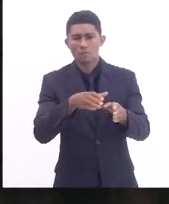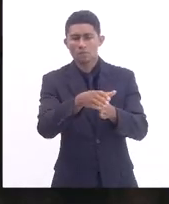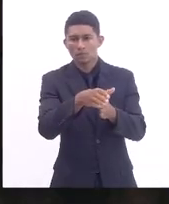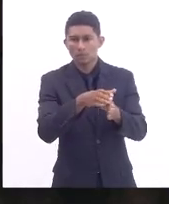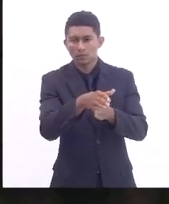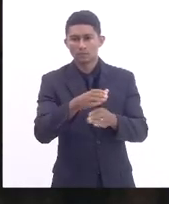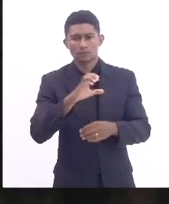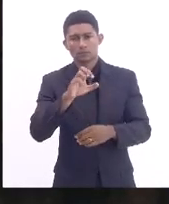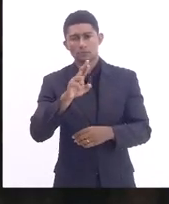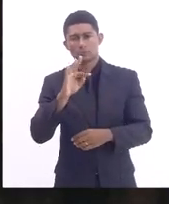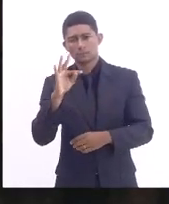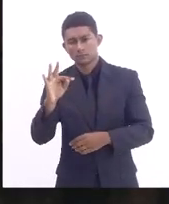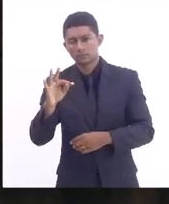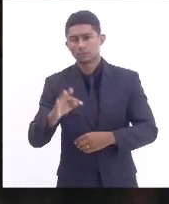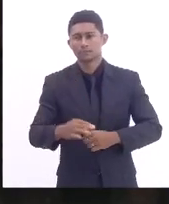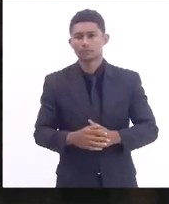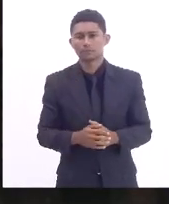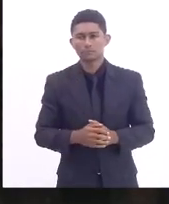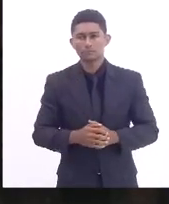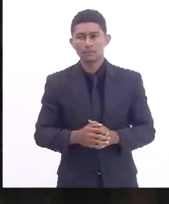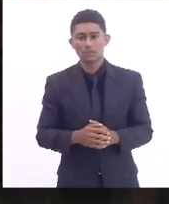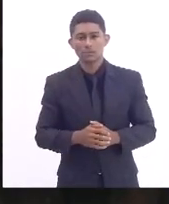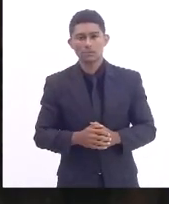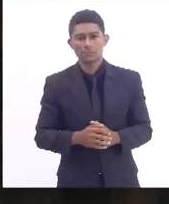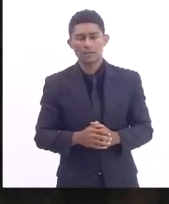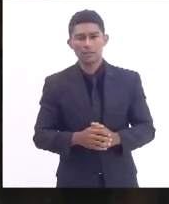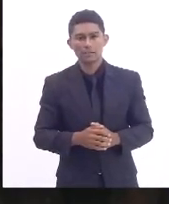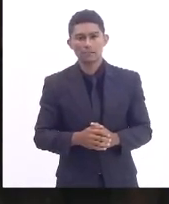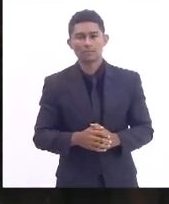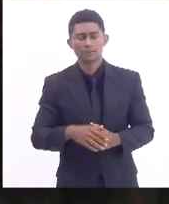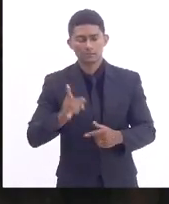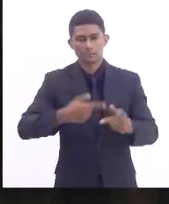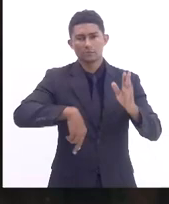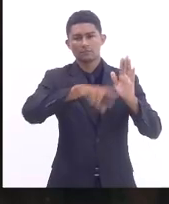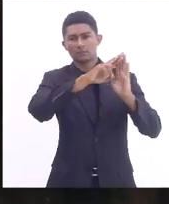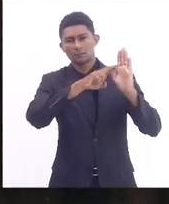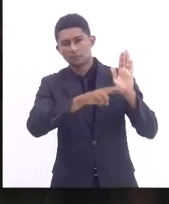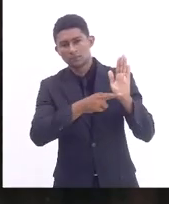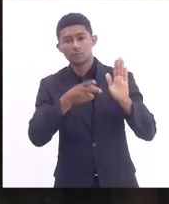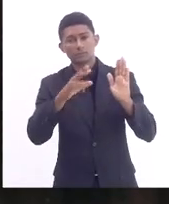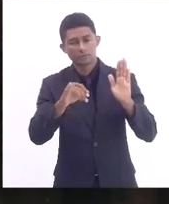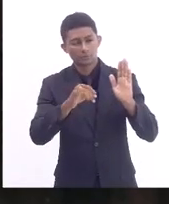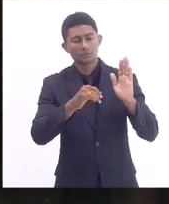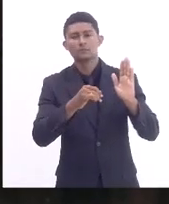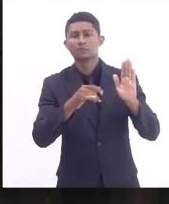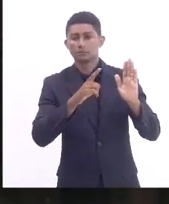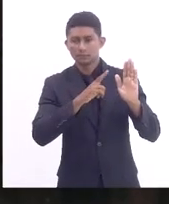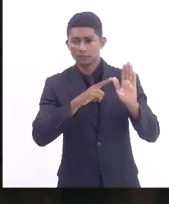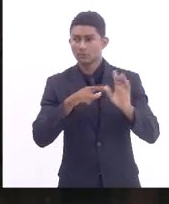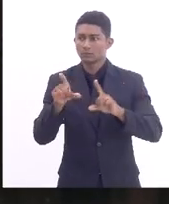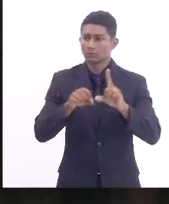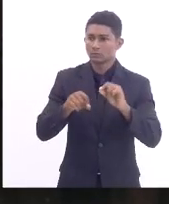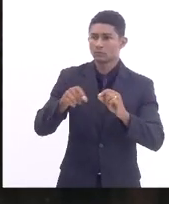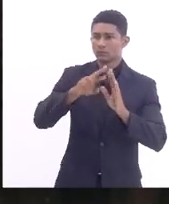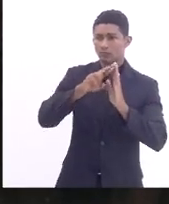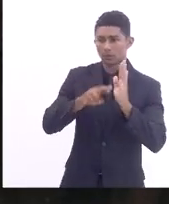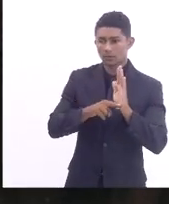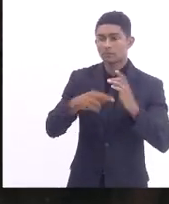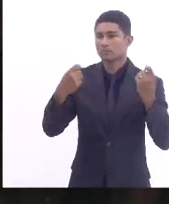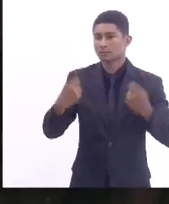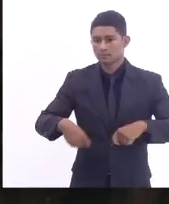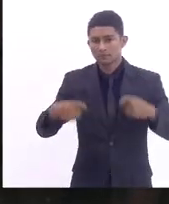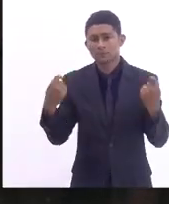do CRT para diretoria é regra se teve um processo seletivo Você tem uma regra do processo seletivo